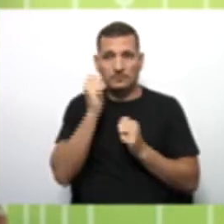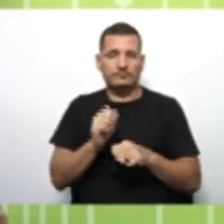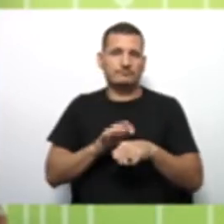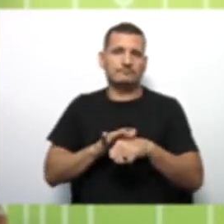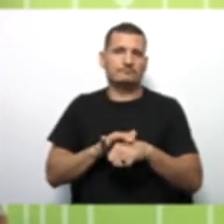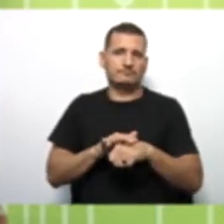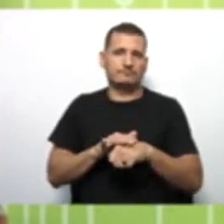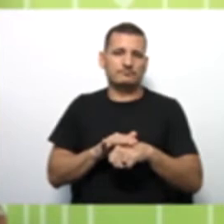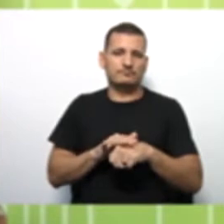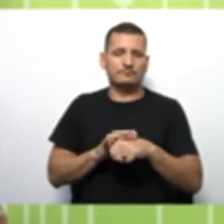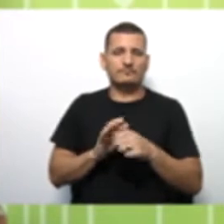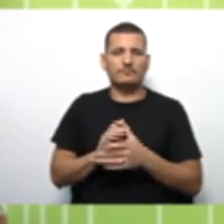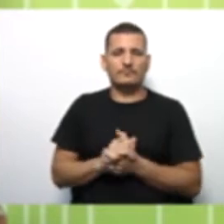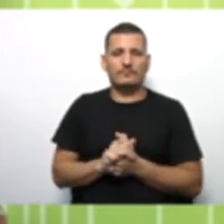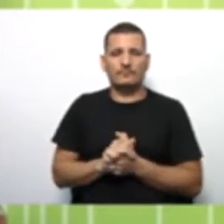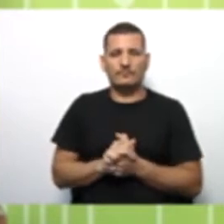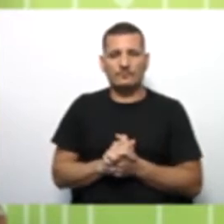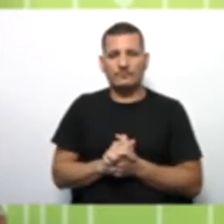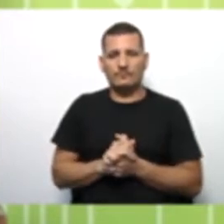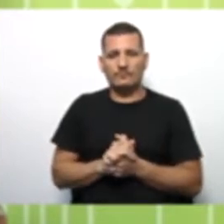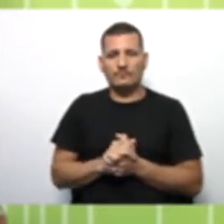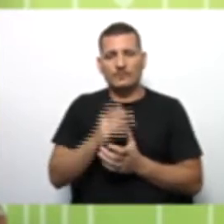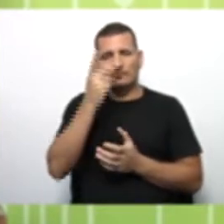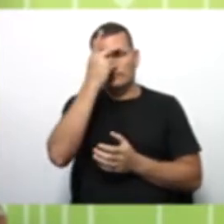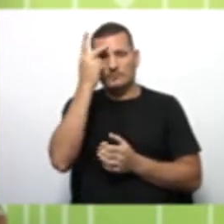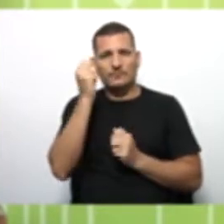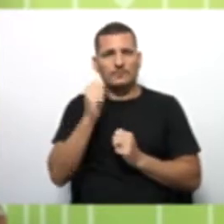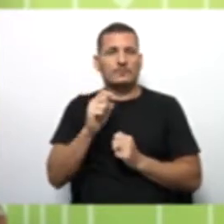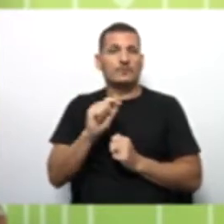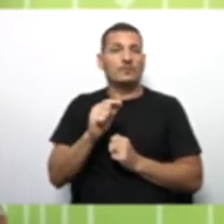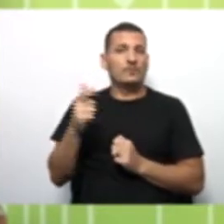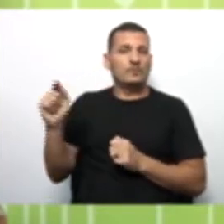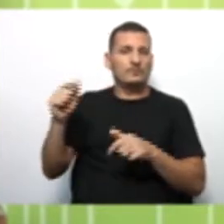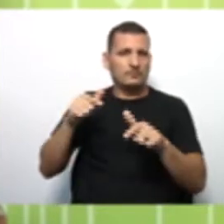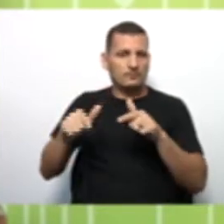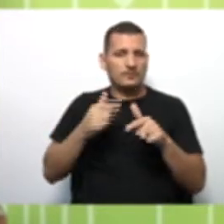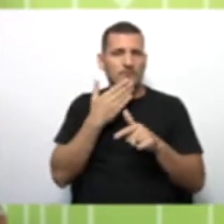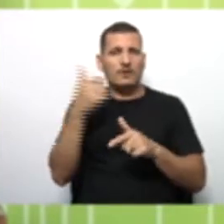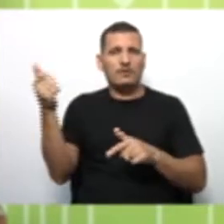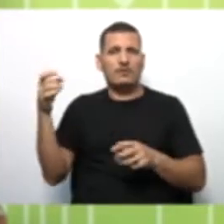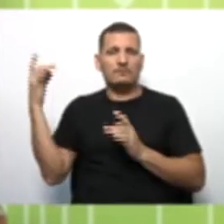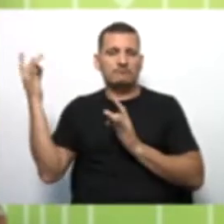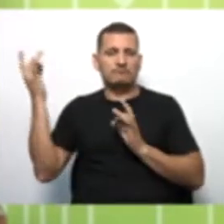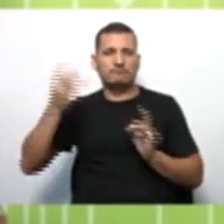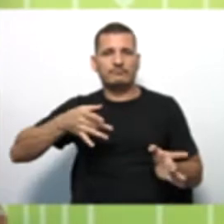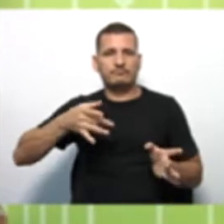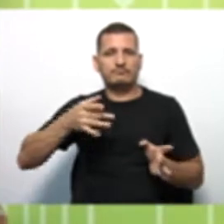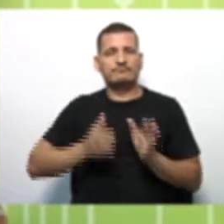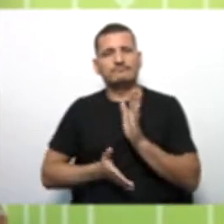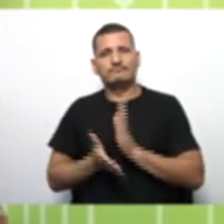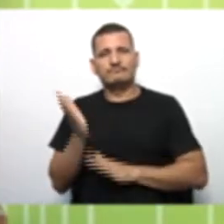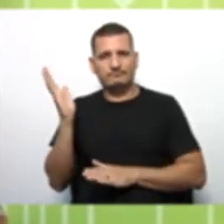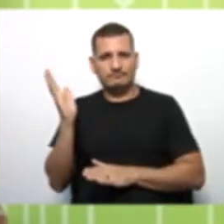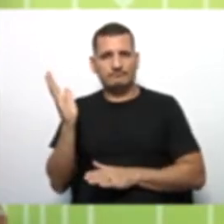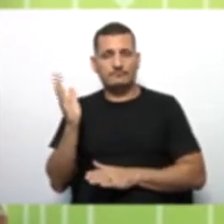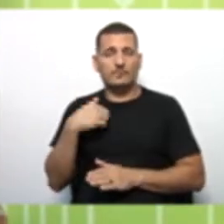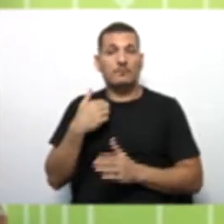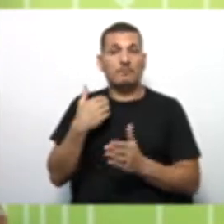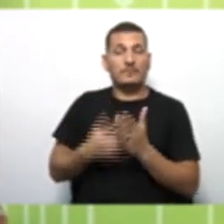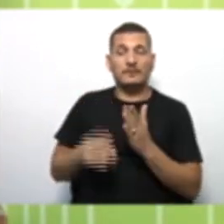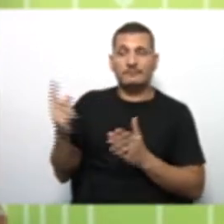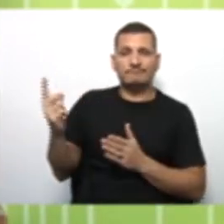as pessoas podem conseguir aí uma oferta de emprego melhor e simplesmente decidir sair da nossa cooperativa e a gente vai perder aquela